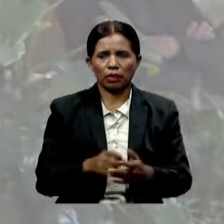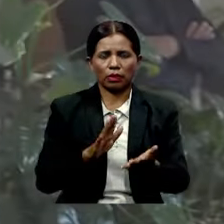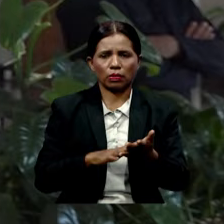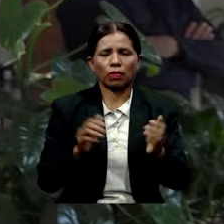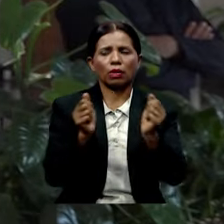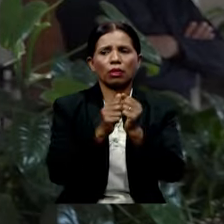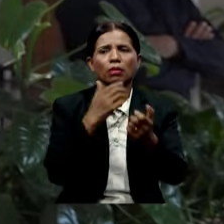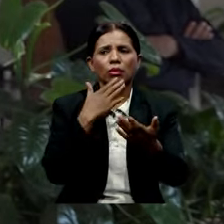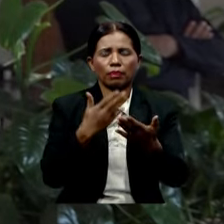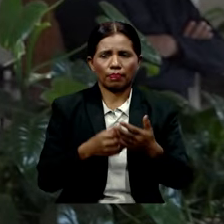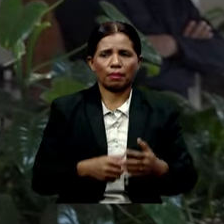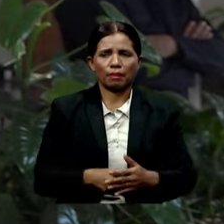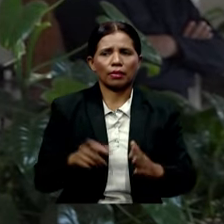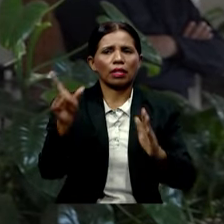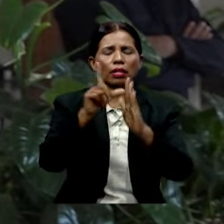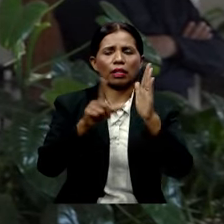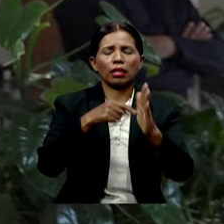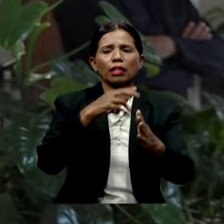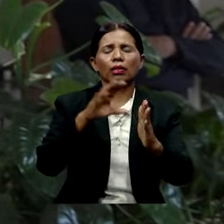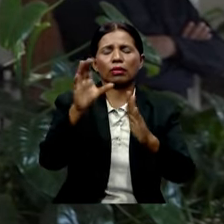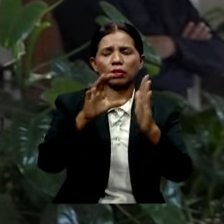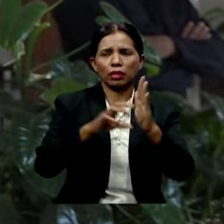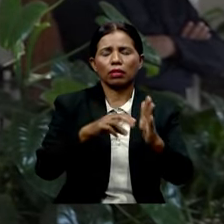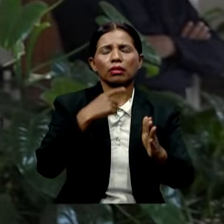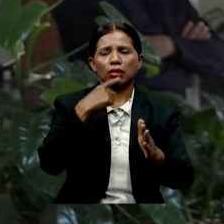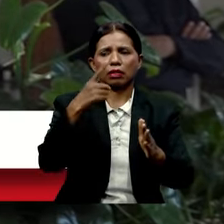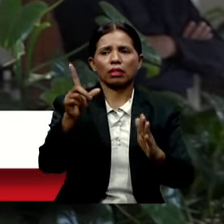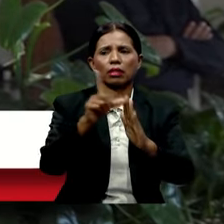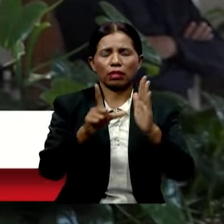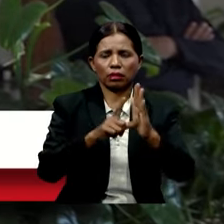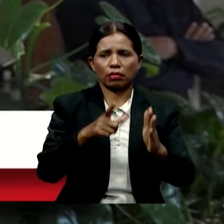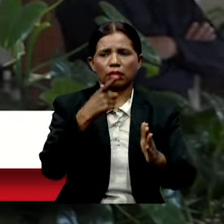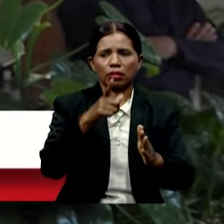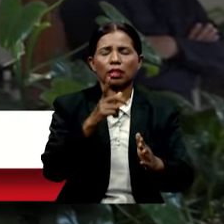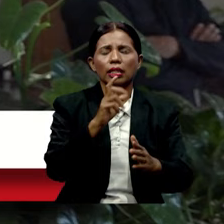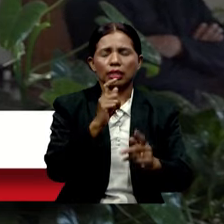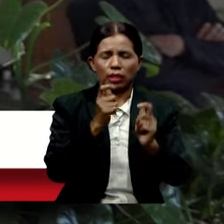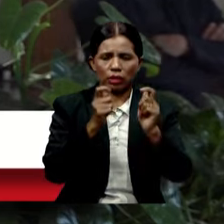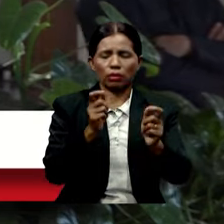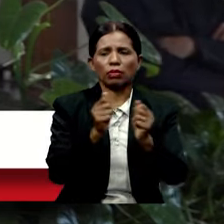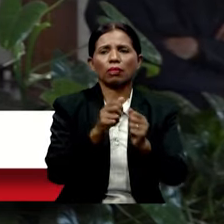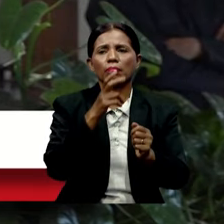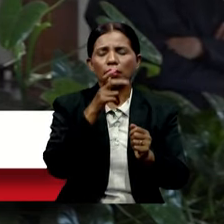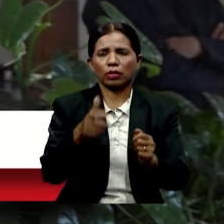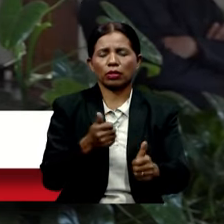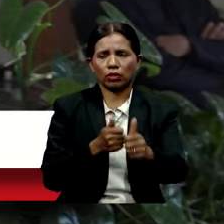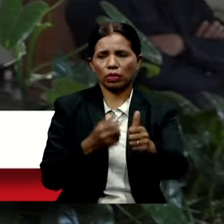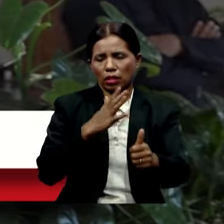lei konstitusi nasional yang kata RT yang kata lingua oficial tetu portugues mas tuira uni